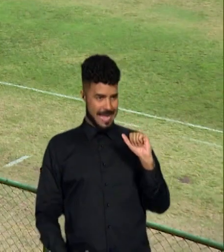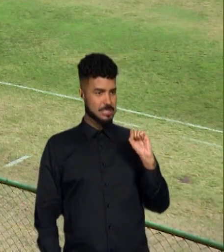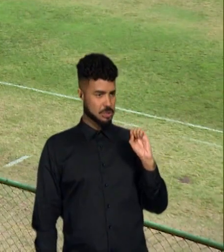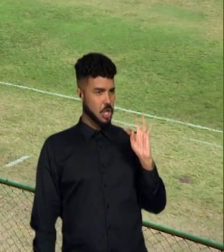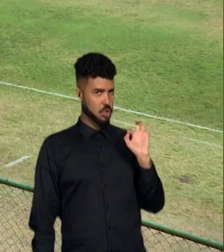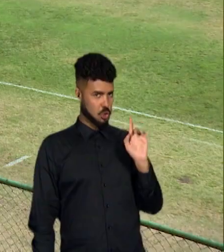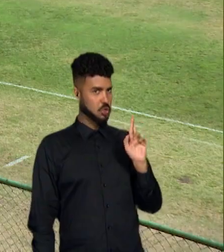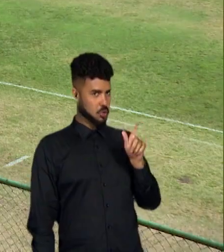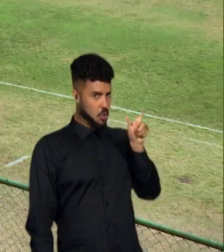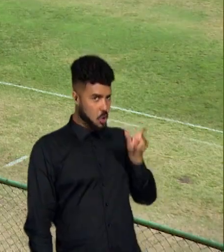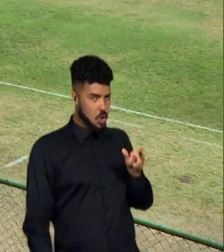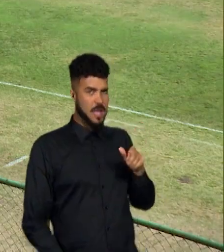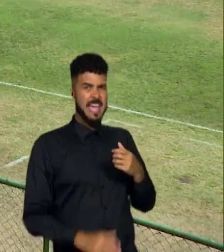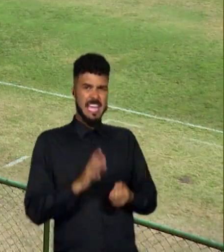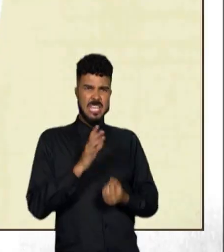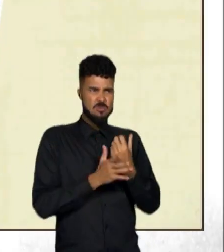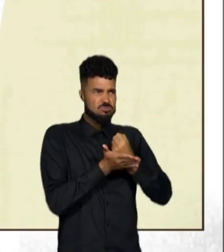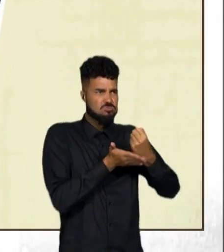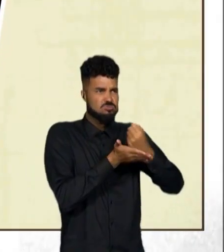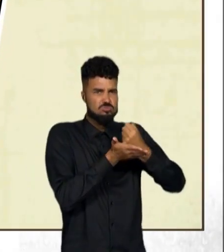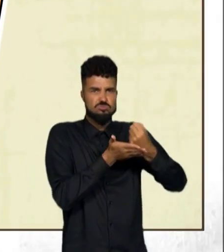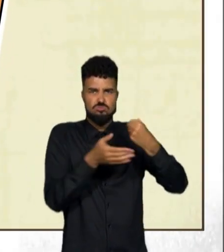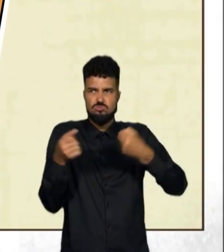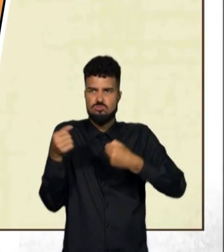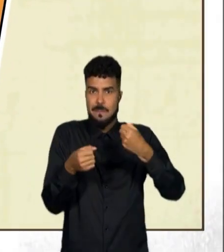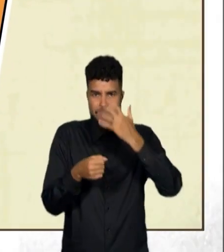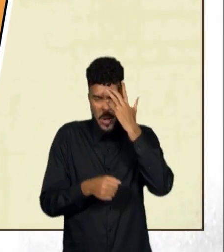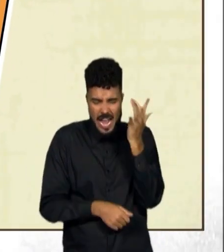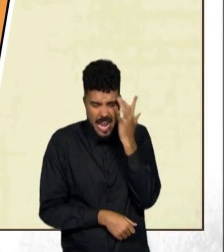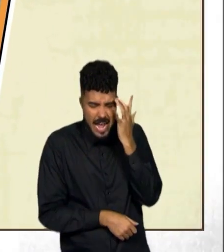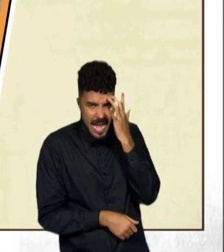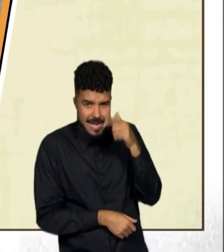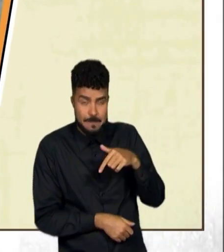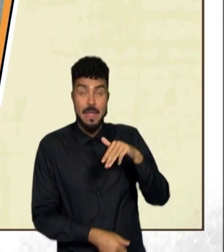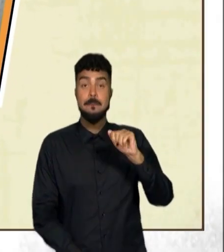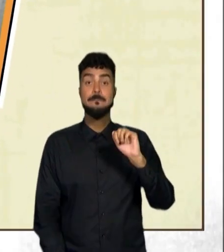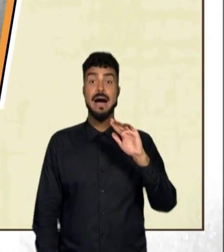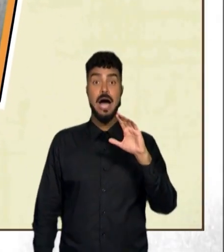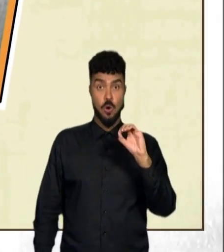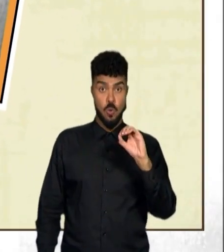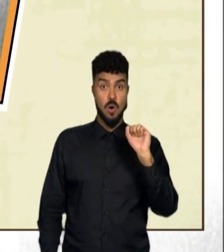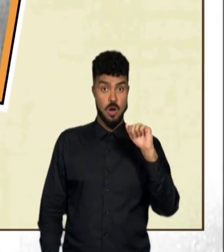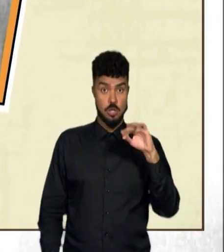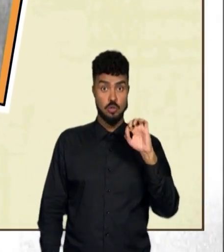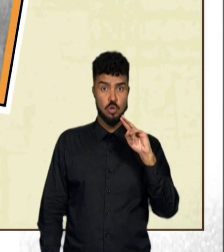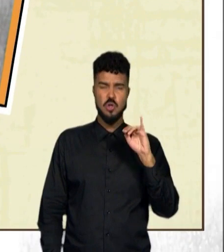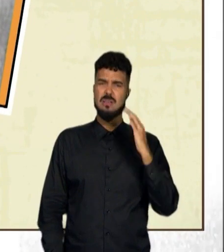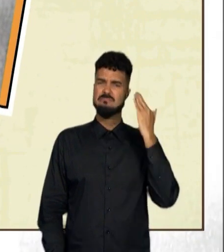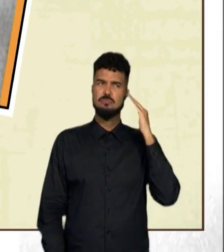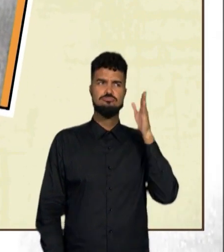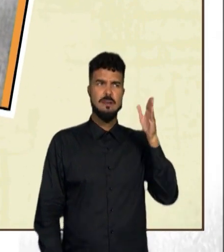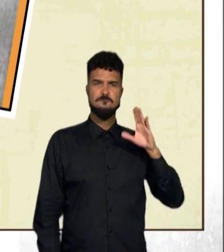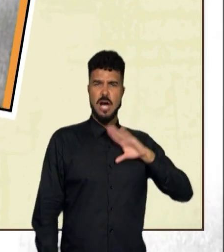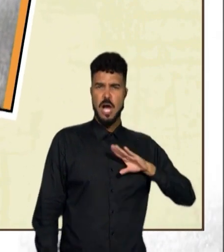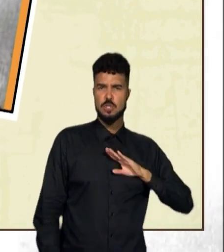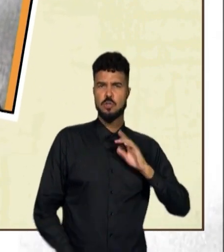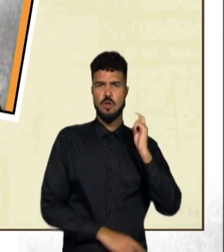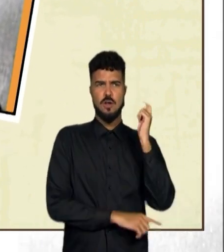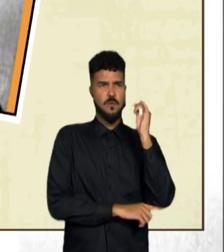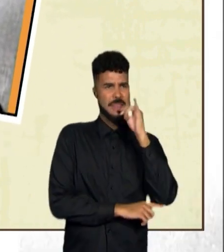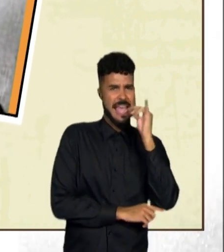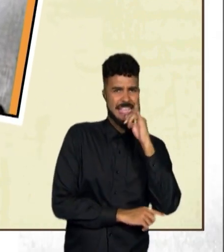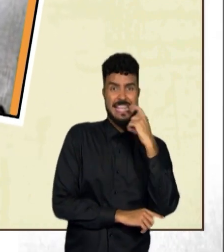aqui só de craques, né? E o Marco Antônio, que foi um grande jogador do Vasco, do Fluminense, seleção brasileira,